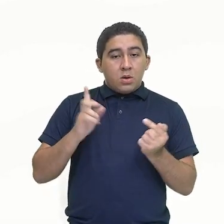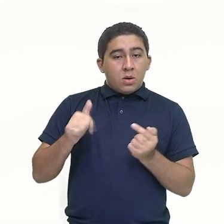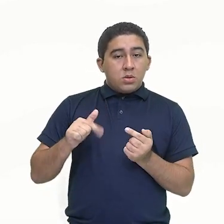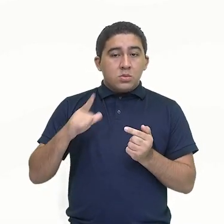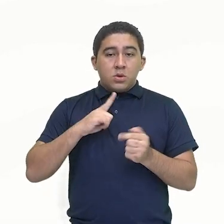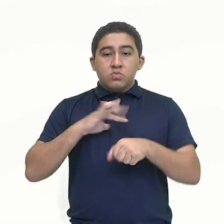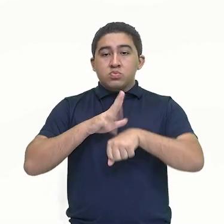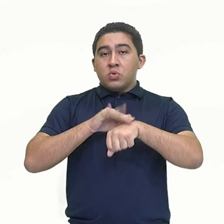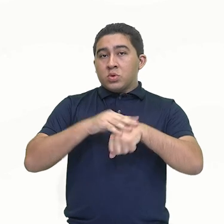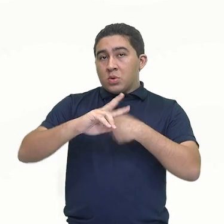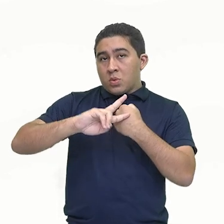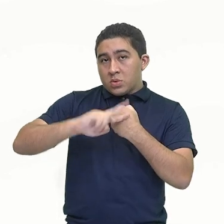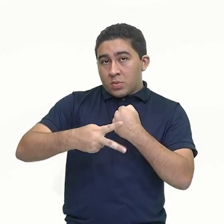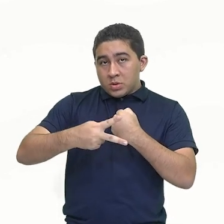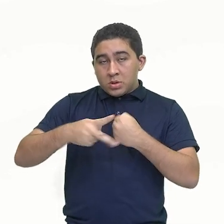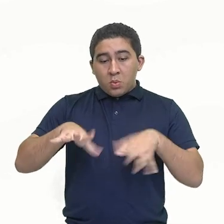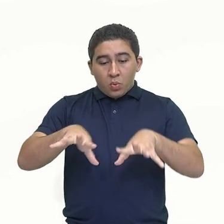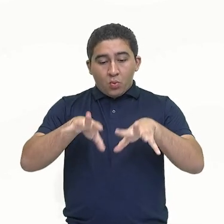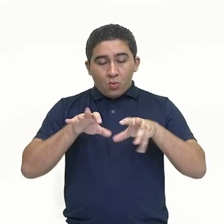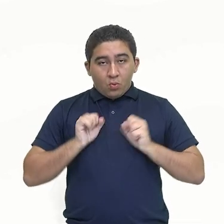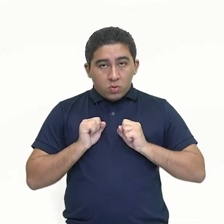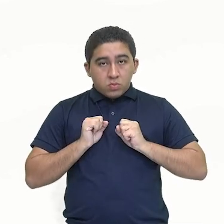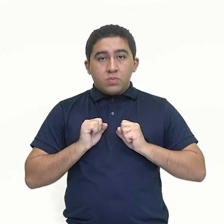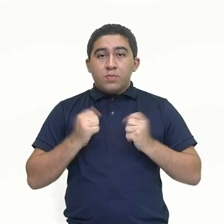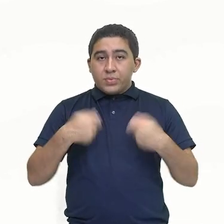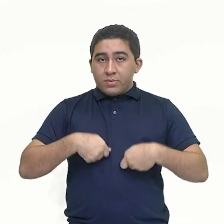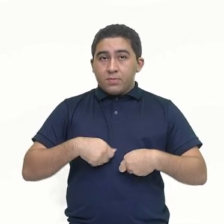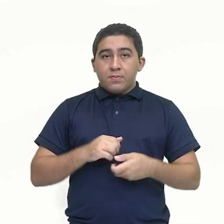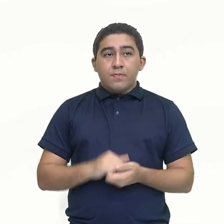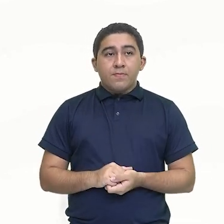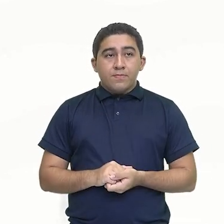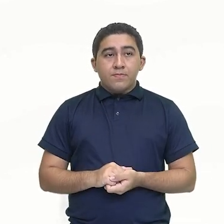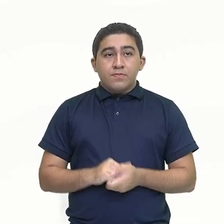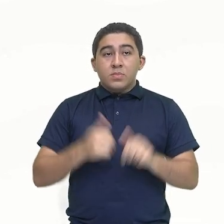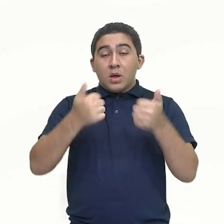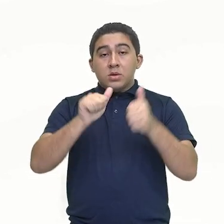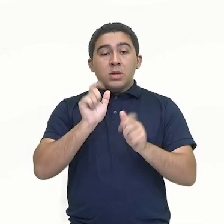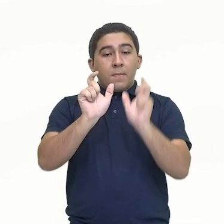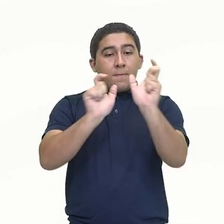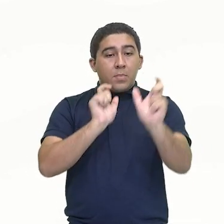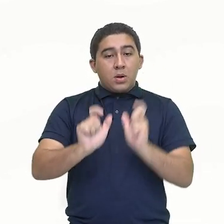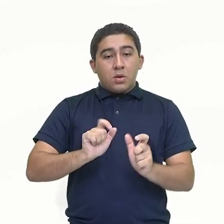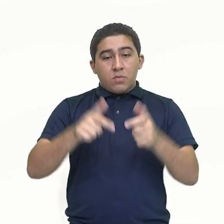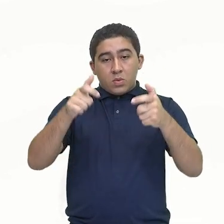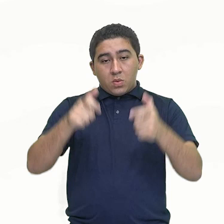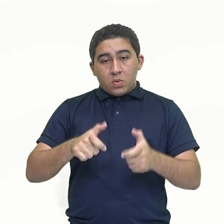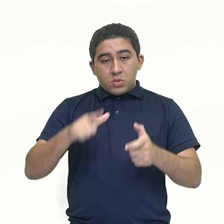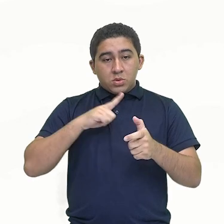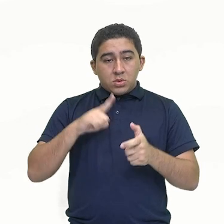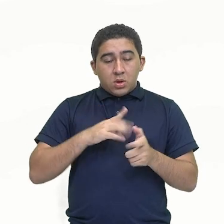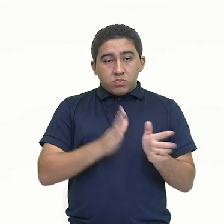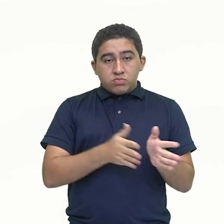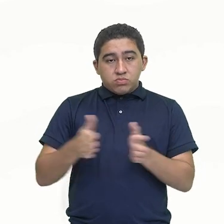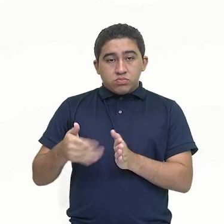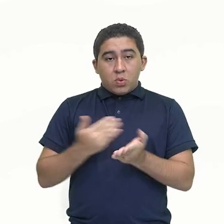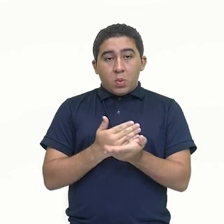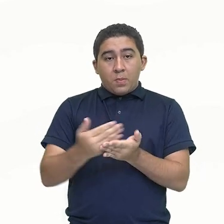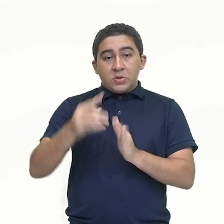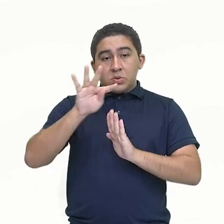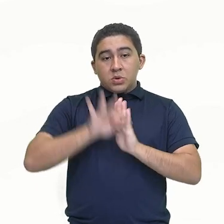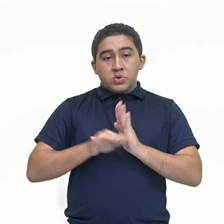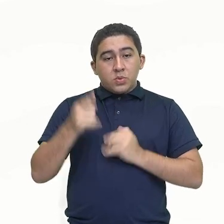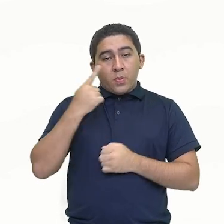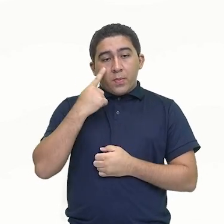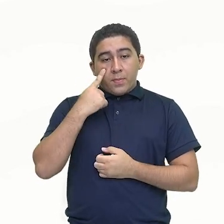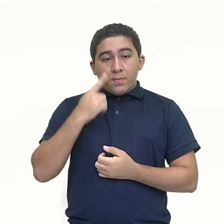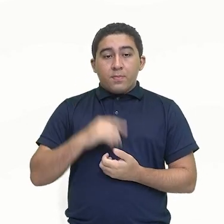doenças infecciosas. Então, vamos analisar aqui as palavras-chave que tem aqui nessa nossa frase, aqui no início da nossa